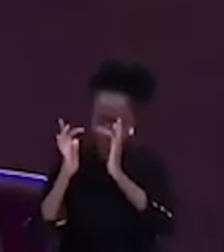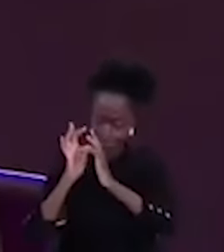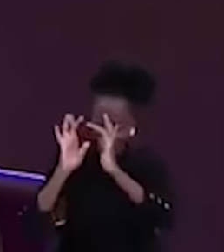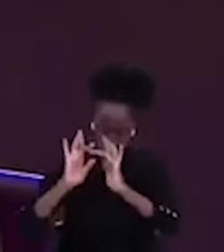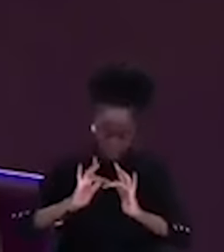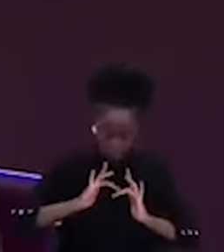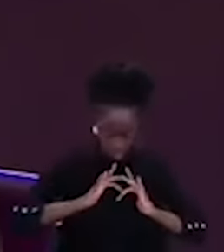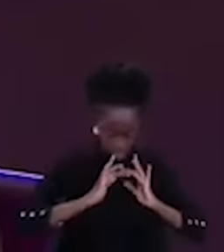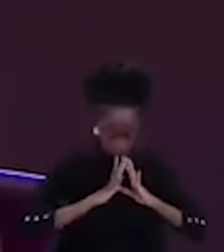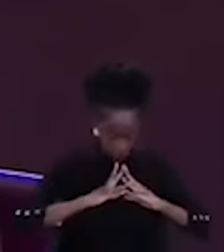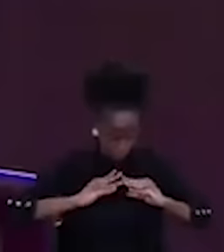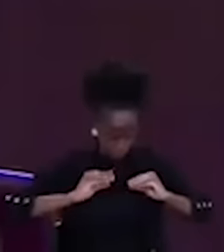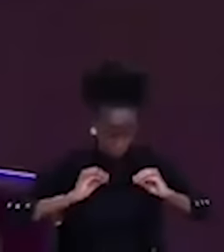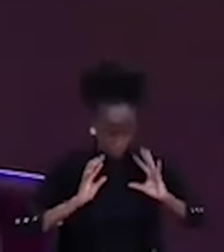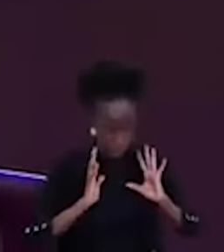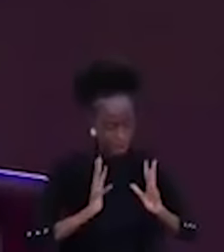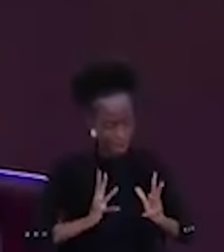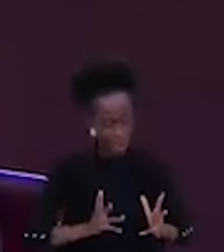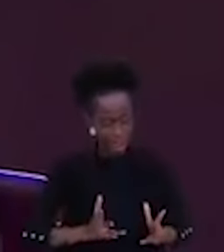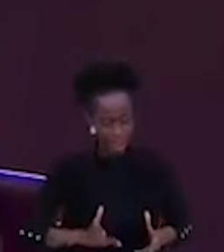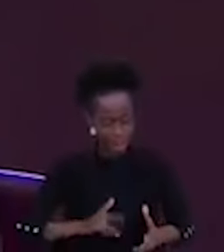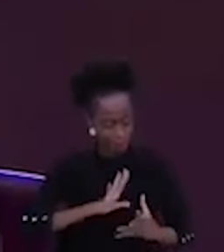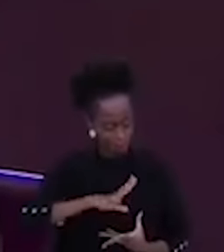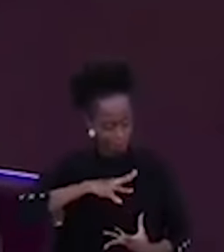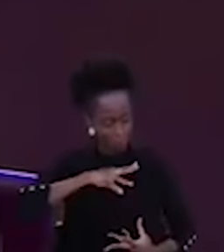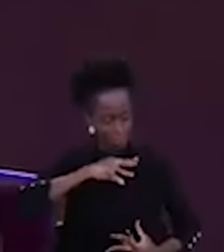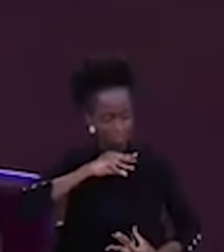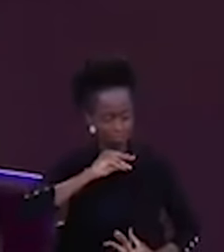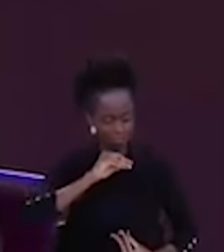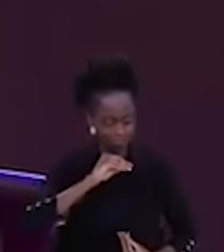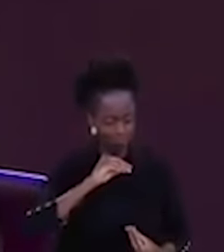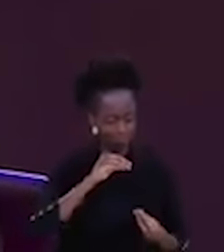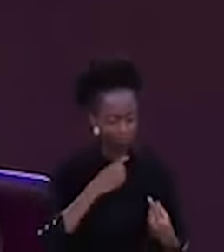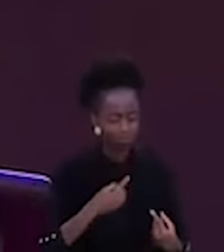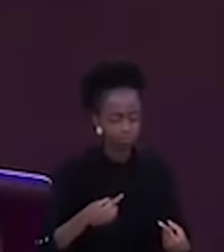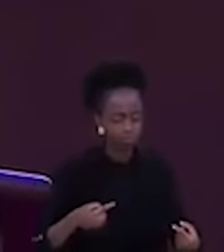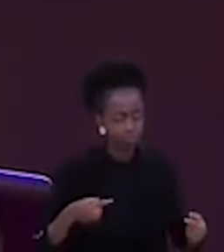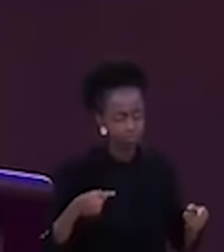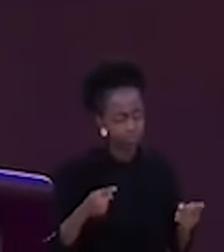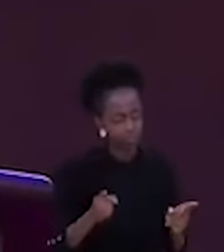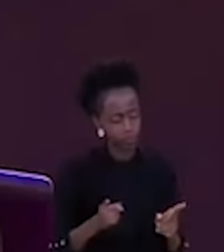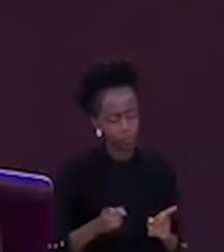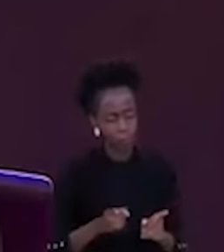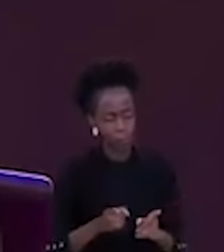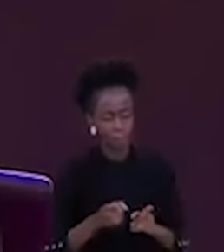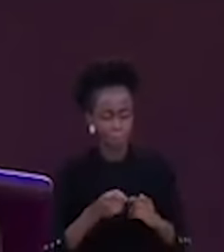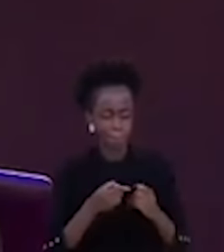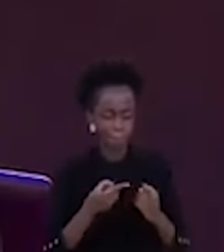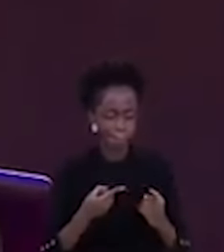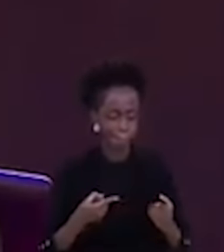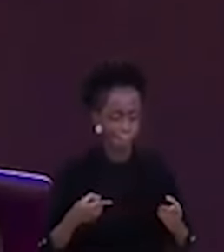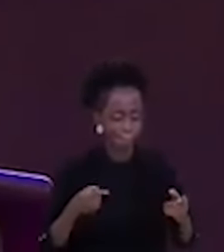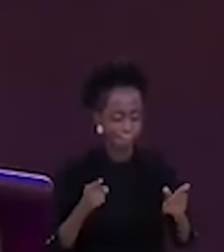Limpa, limpa, Jesus, deixe a minha alma